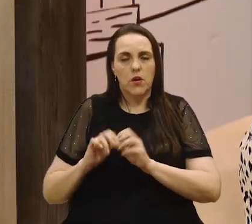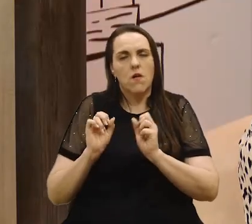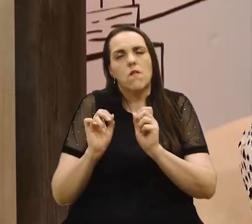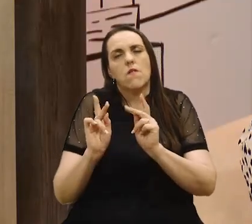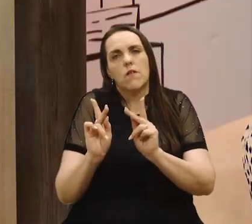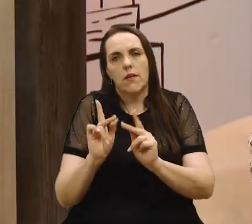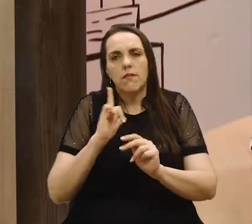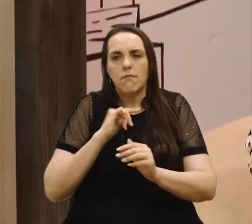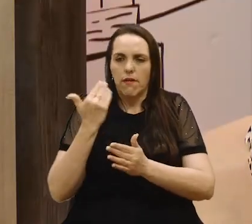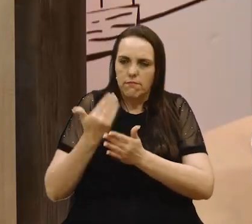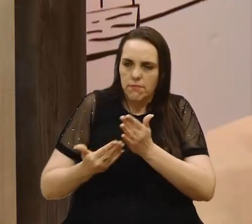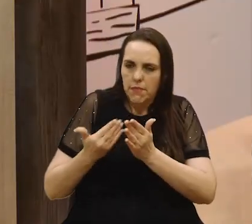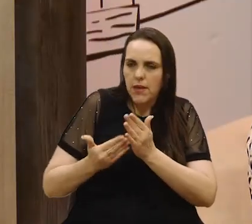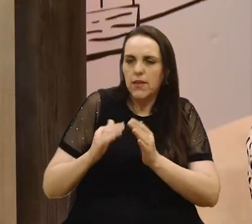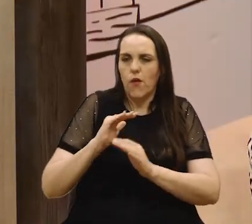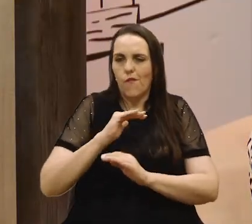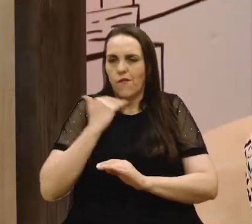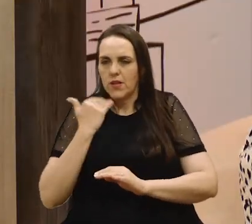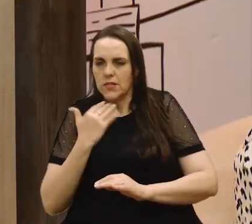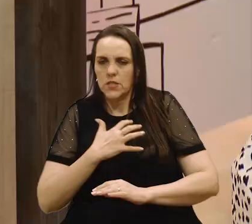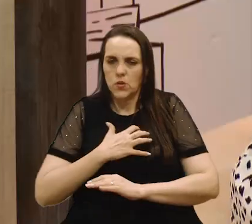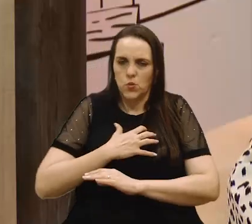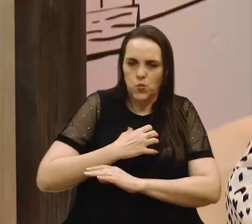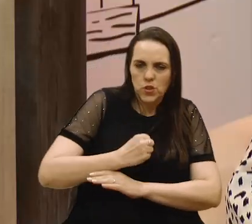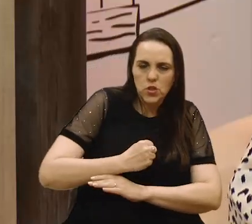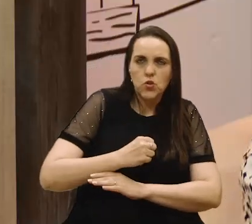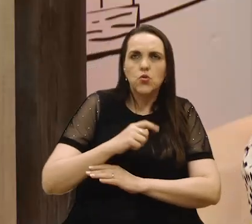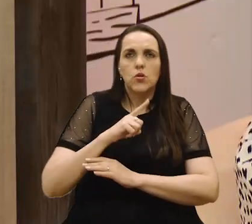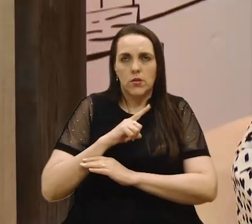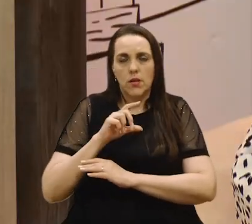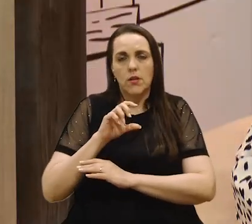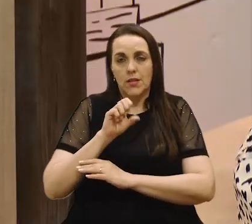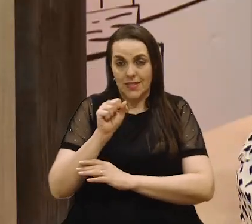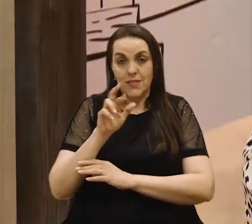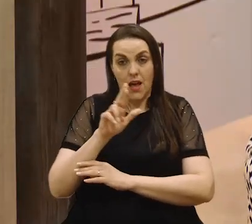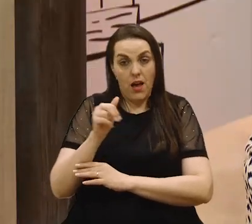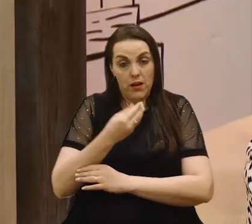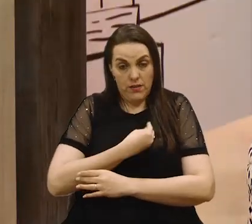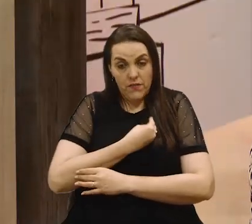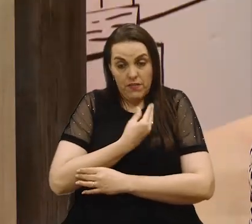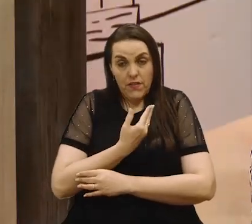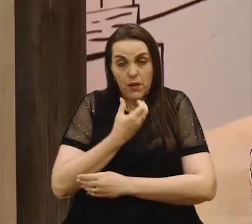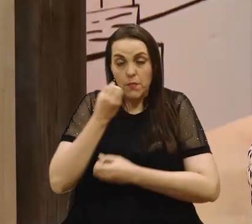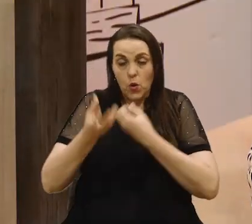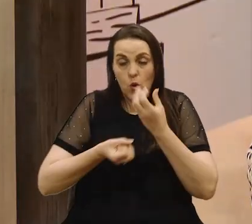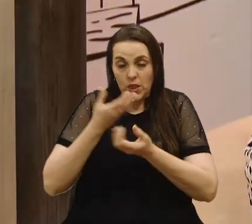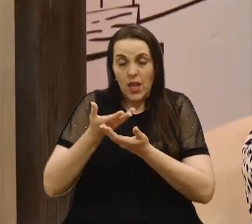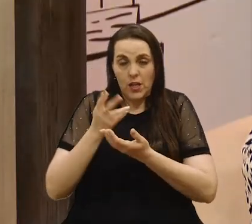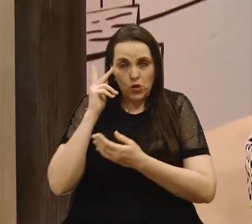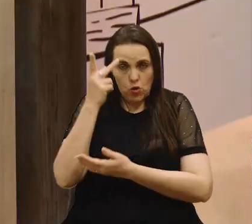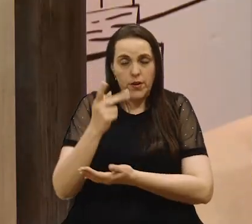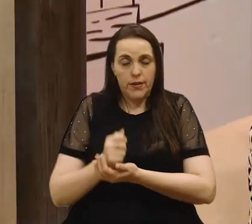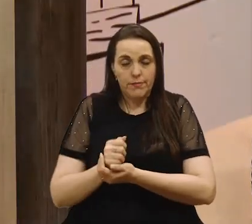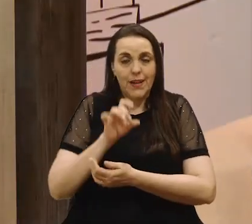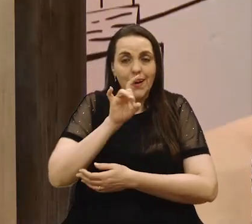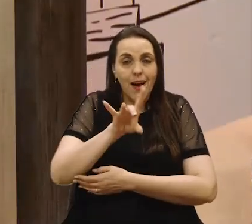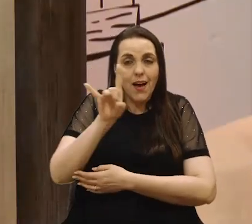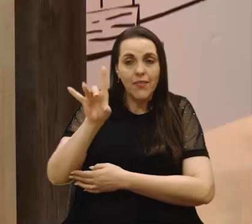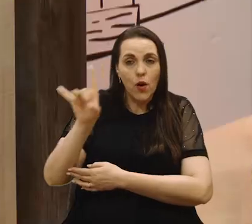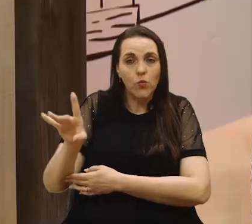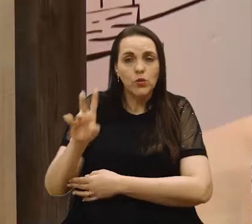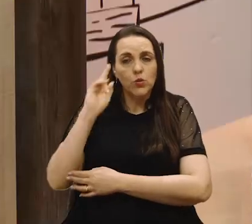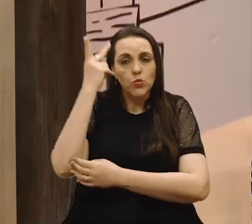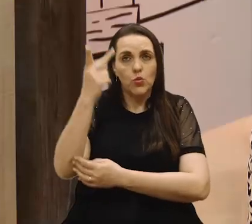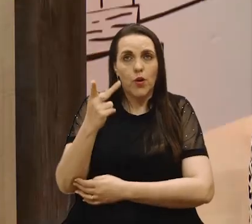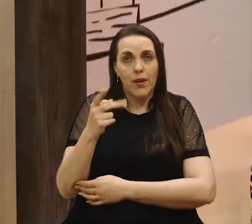né? Então, tem as perdas, tem os suicídios, mas a Sarah sobrevive para contar a história toda, porque cada um teve